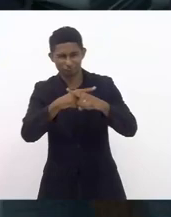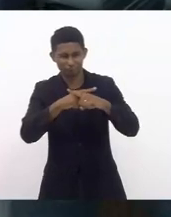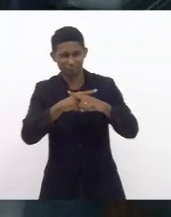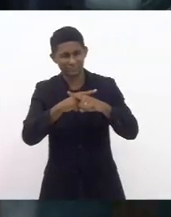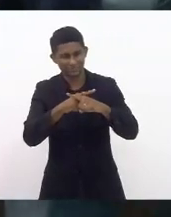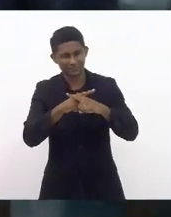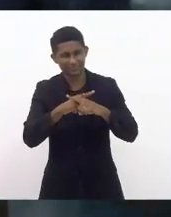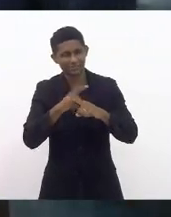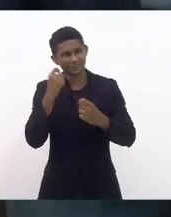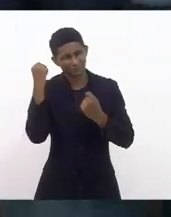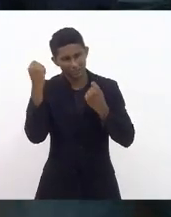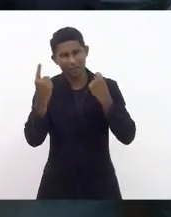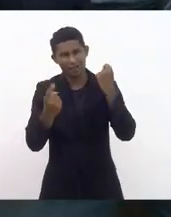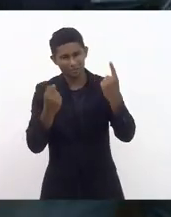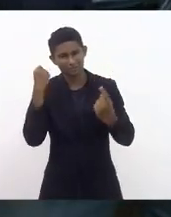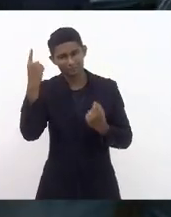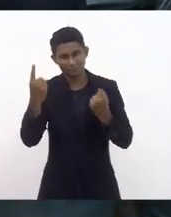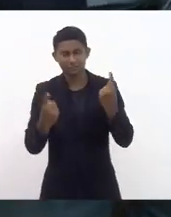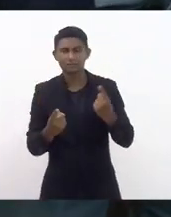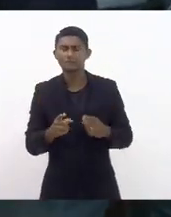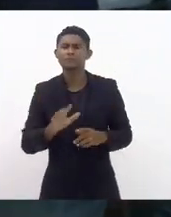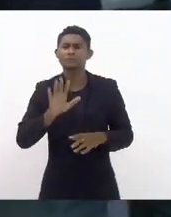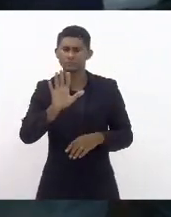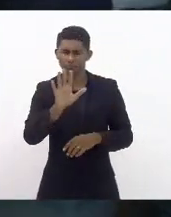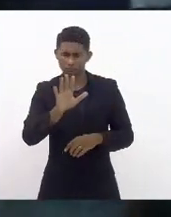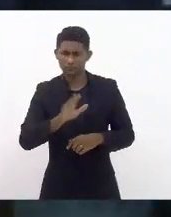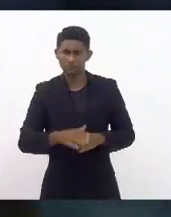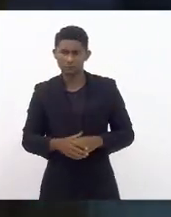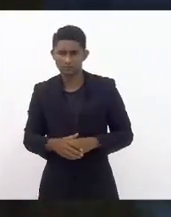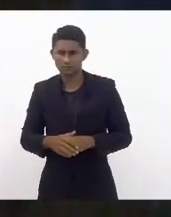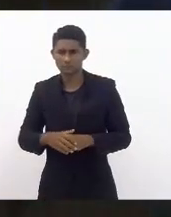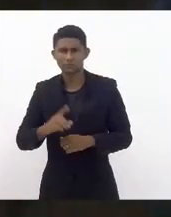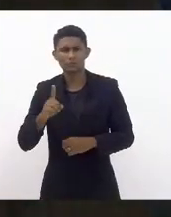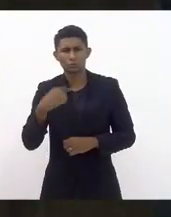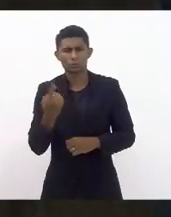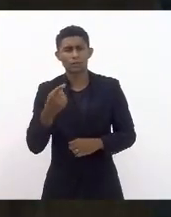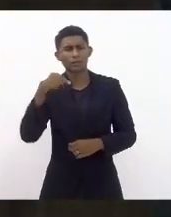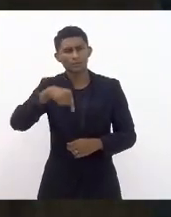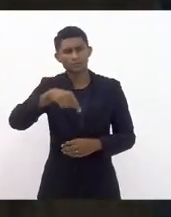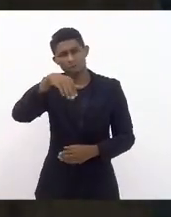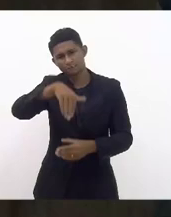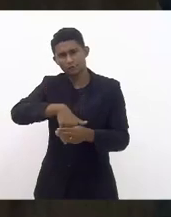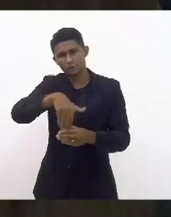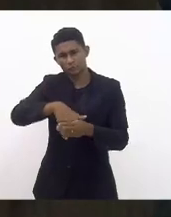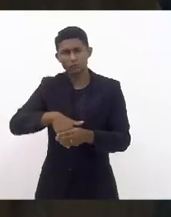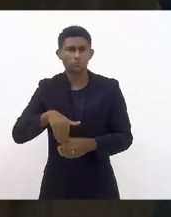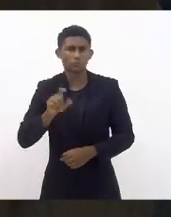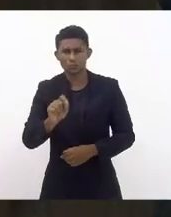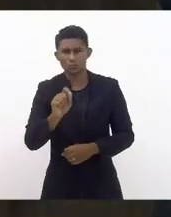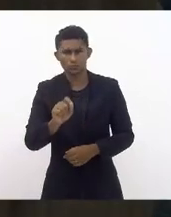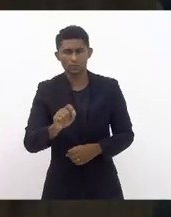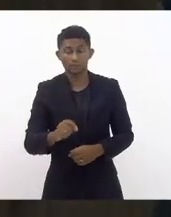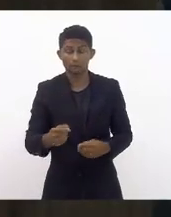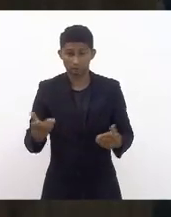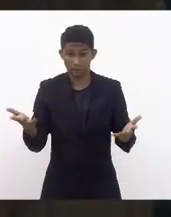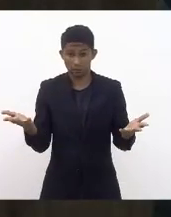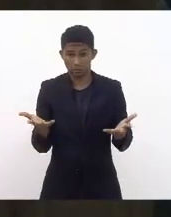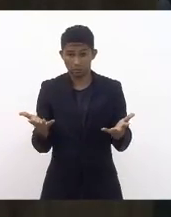Mas na linha do mérito, senhor presidente, que nós estamos votando, hoje para mim,